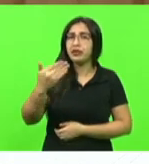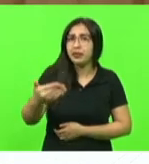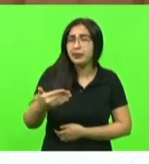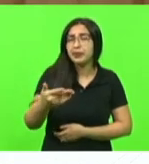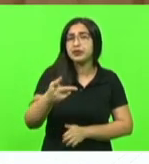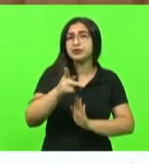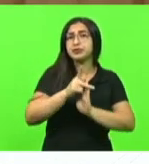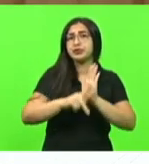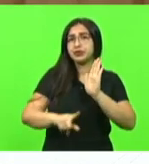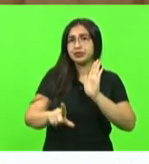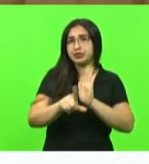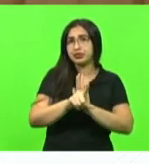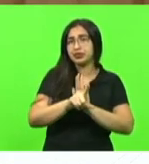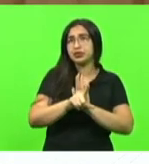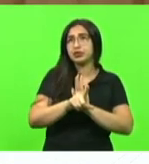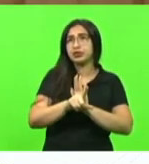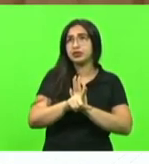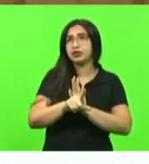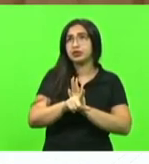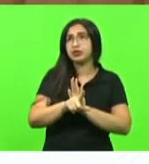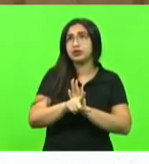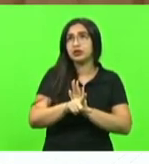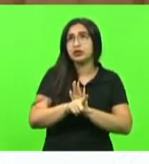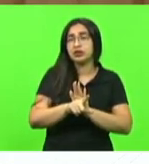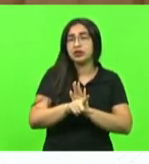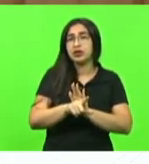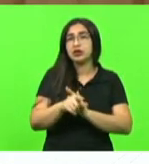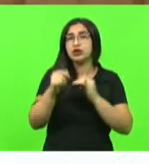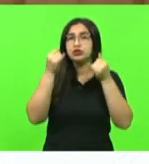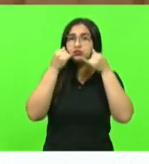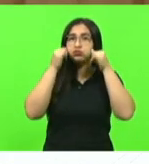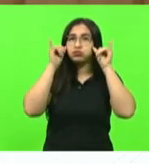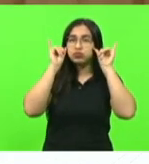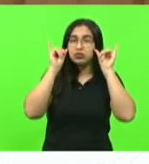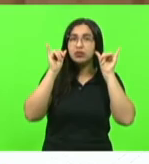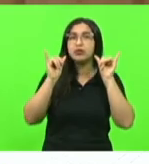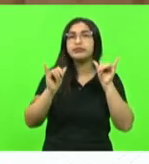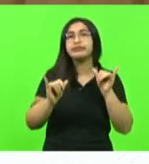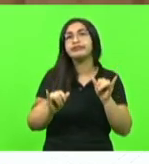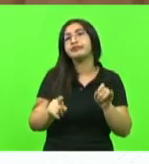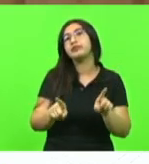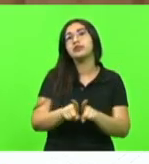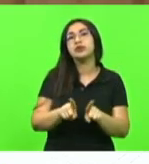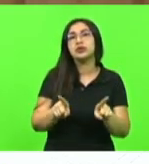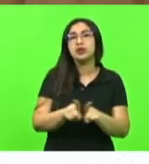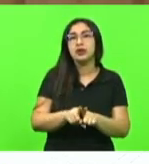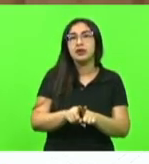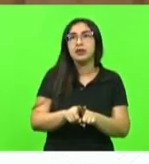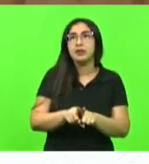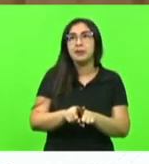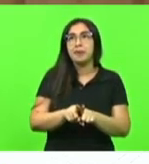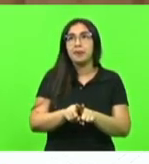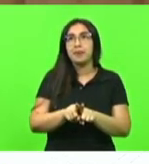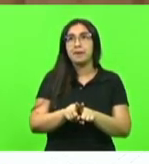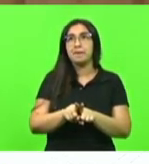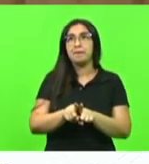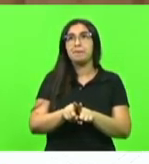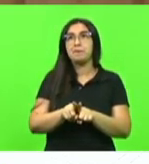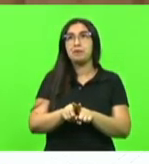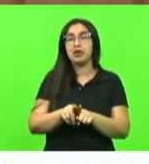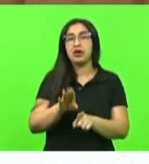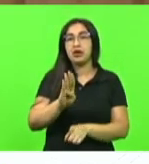projeto da entrada de bovinos que me parece o deputado João Amin diz que o Rio Grande do Sul está 20 anos atrasado,